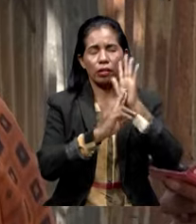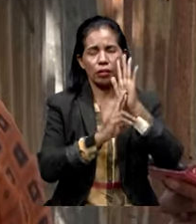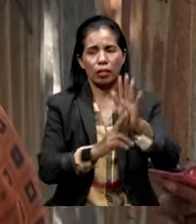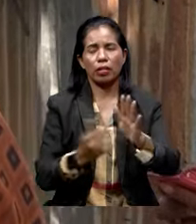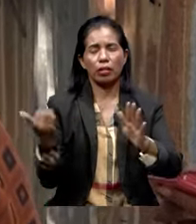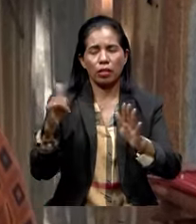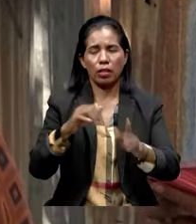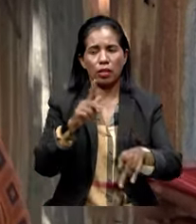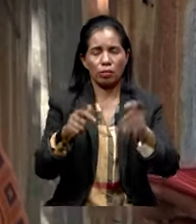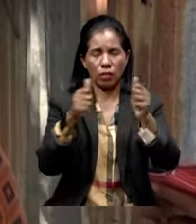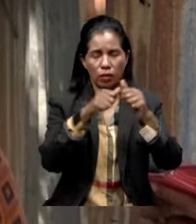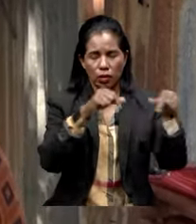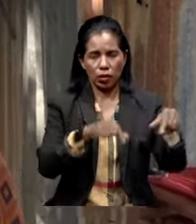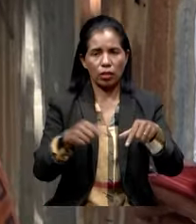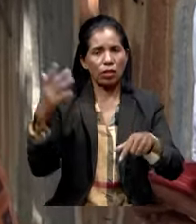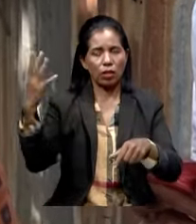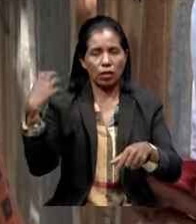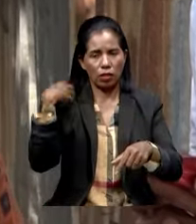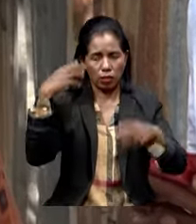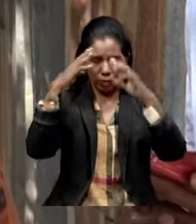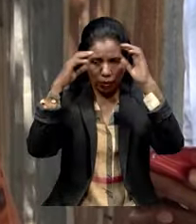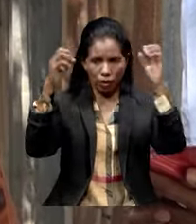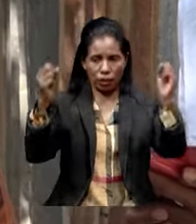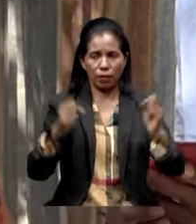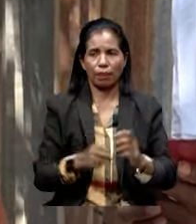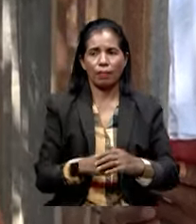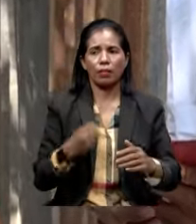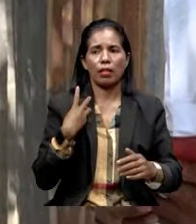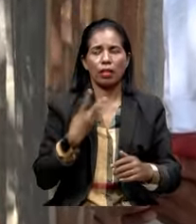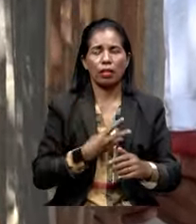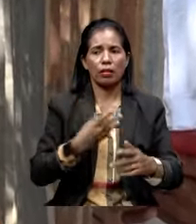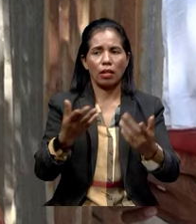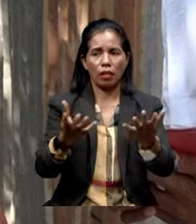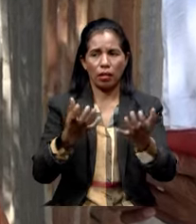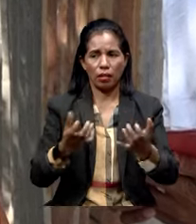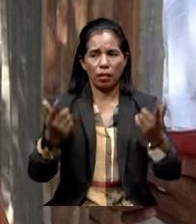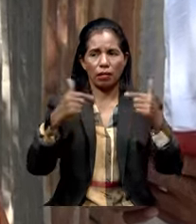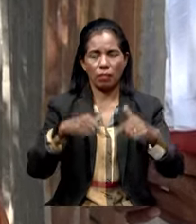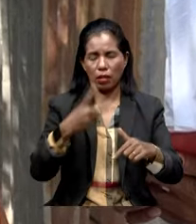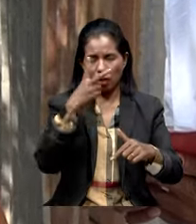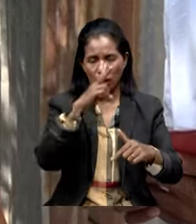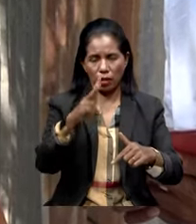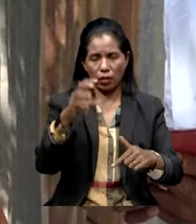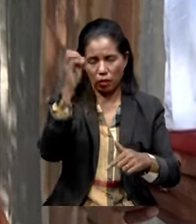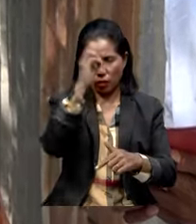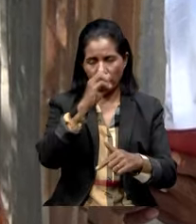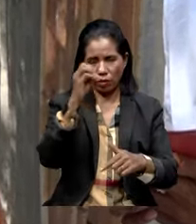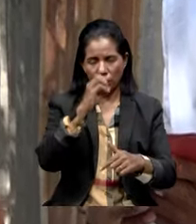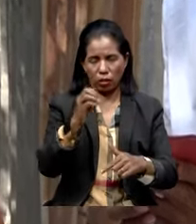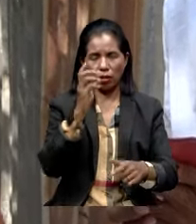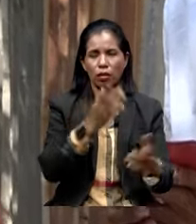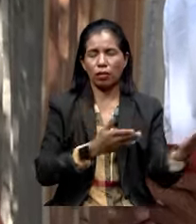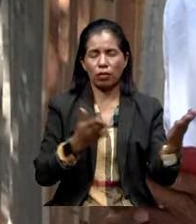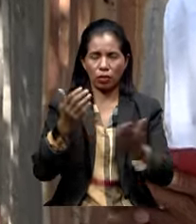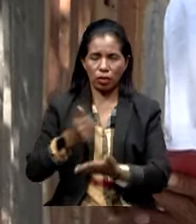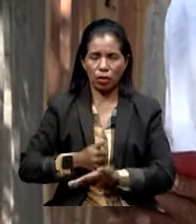uma deficiência Palácio Presidente, e te a cara mais direita, o de observa, no lore nítica